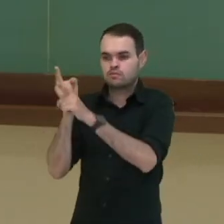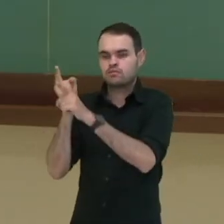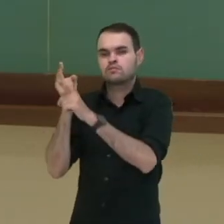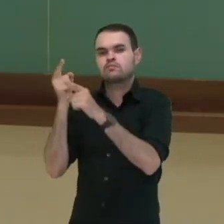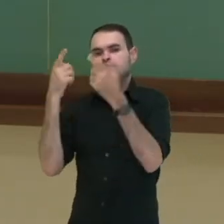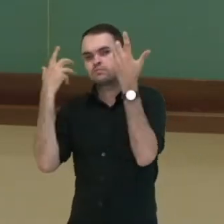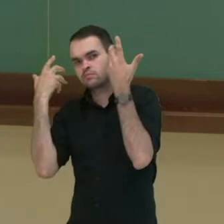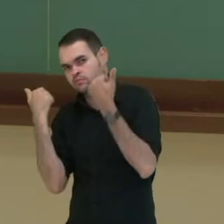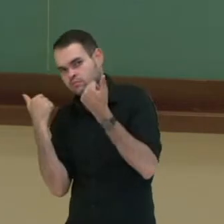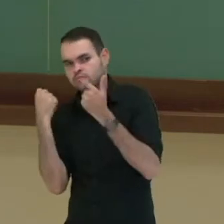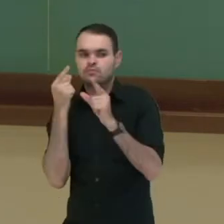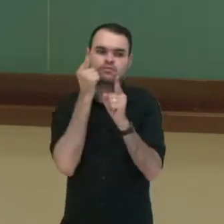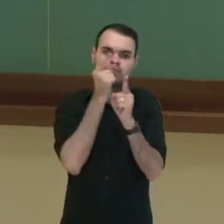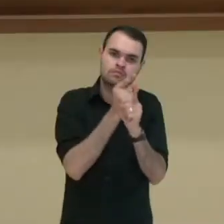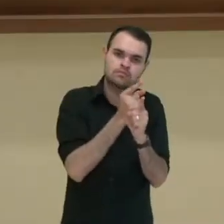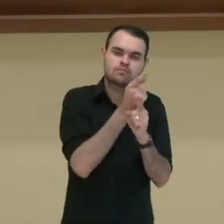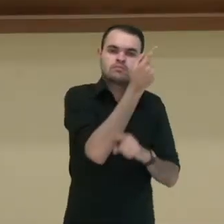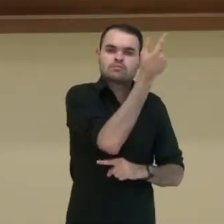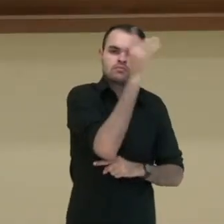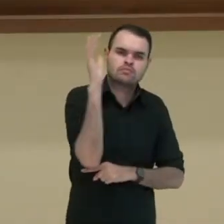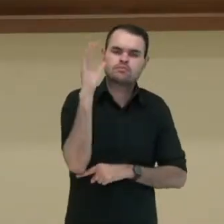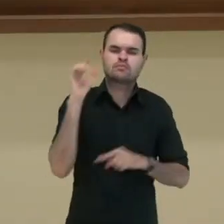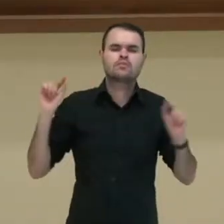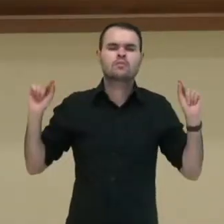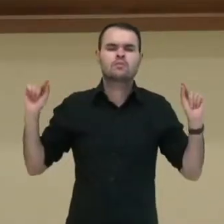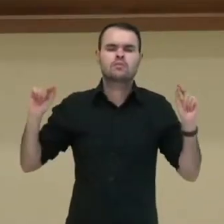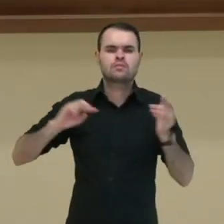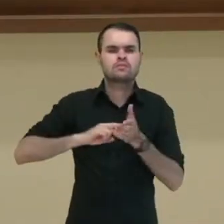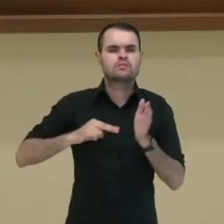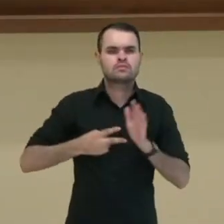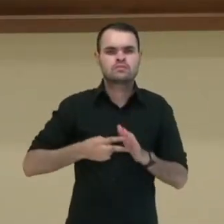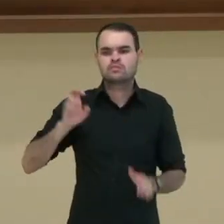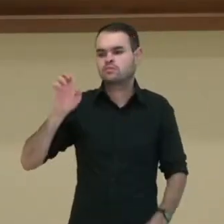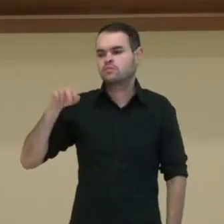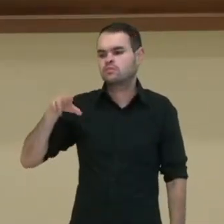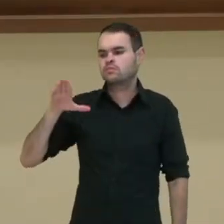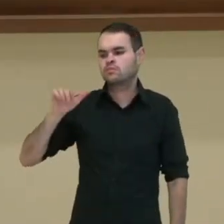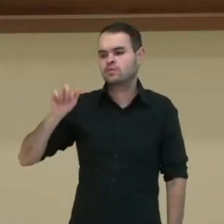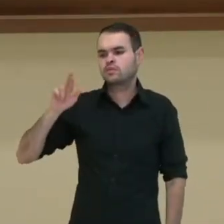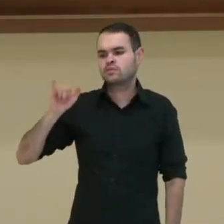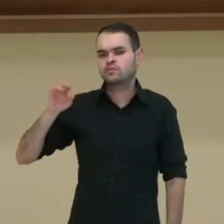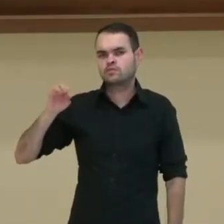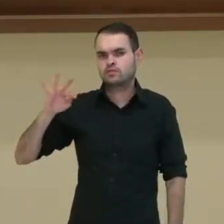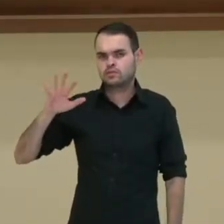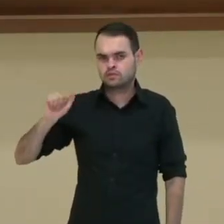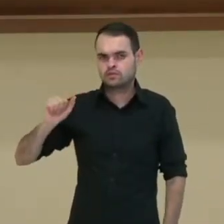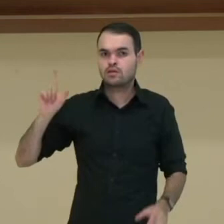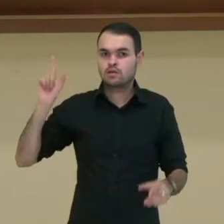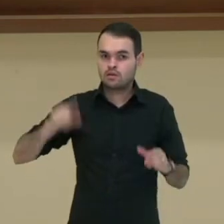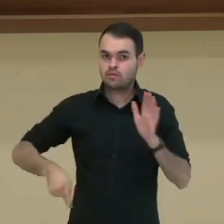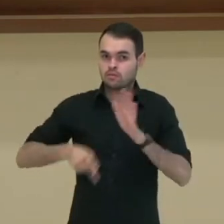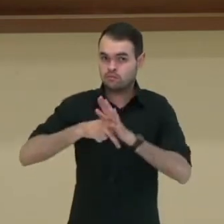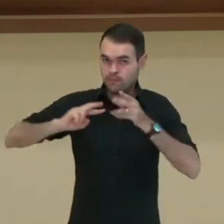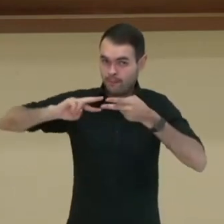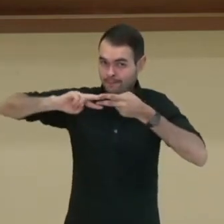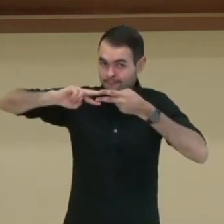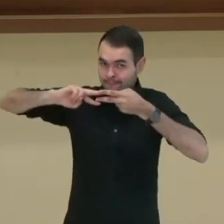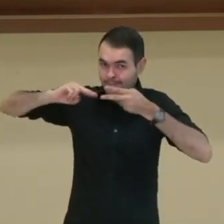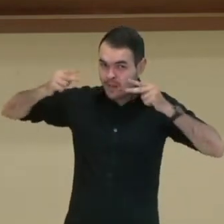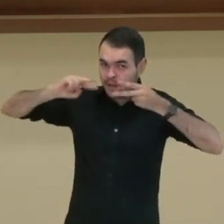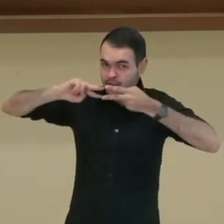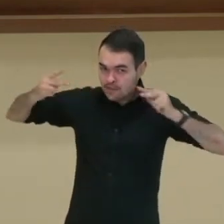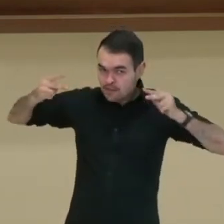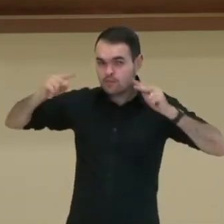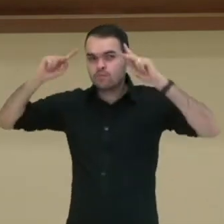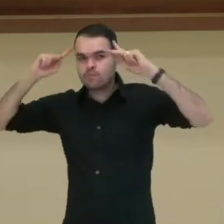e vegetal, tá? O que quer dizer essa célula eucariótica? Significa que o material genético tanto do ser